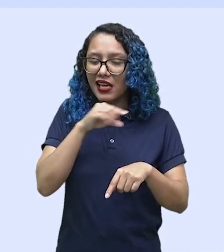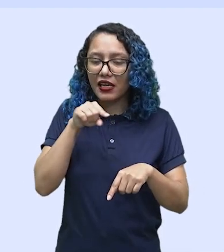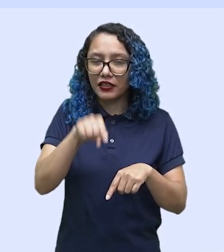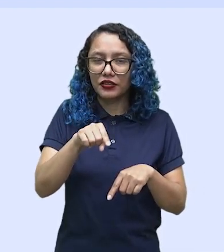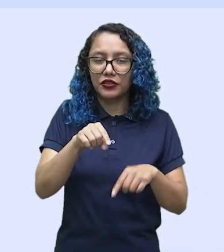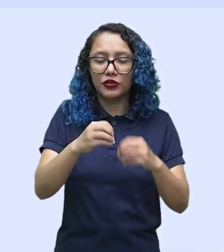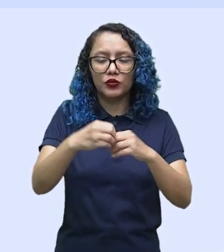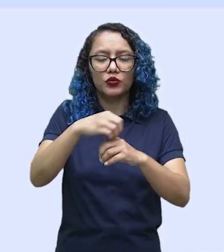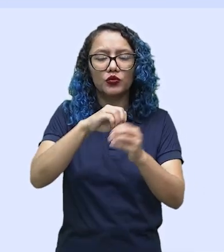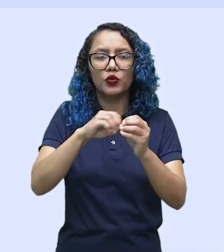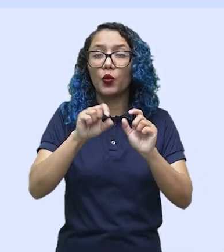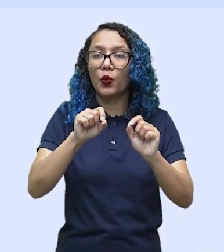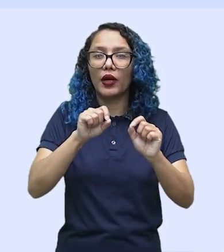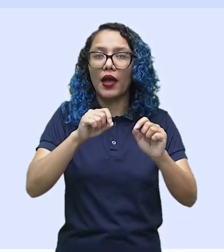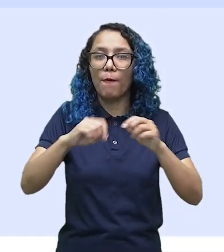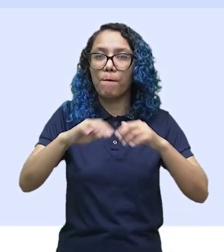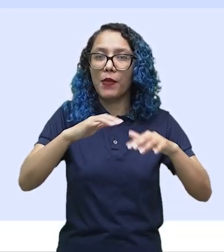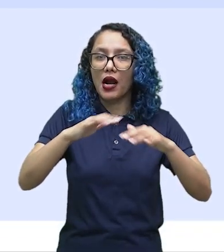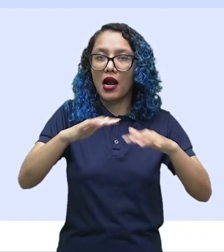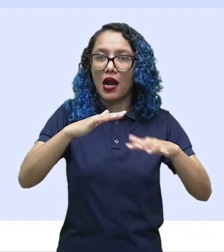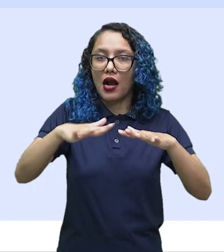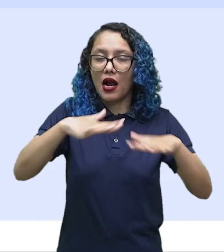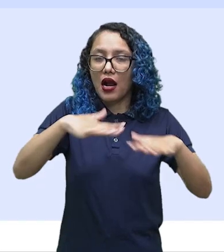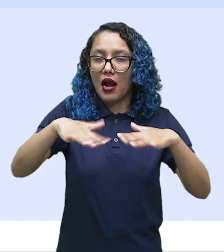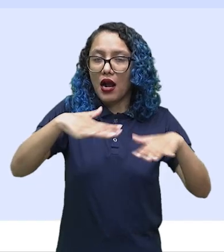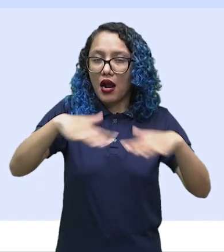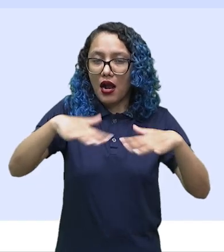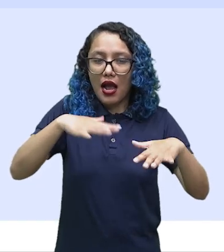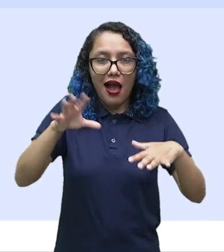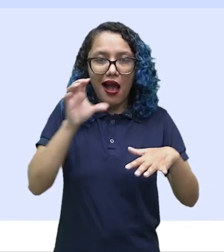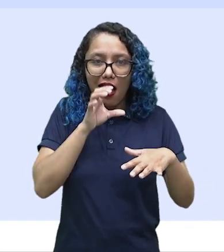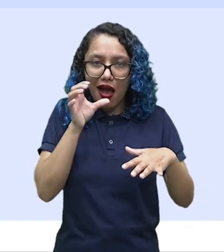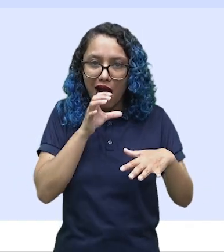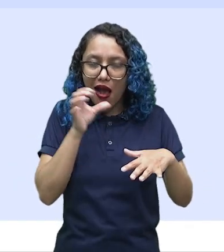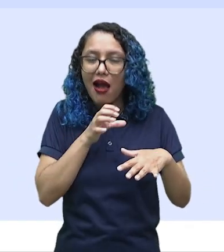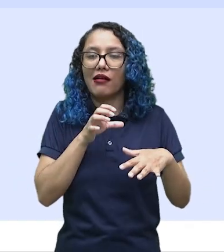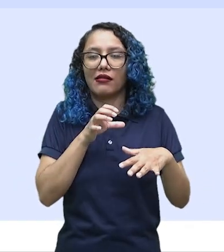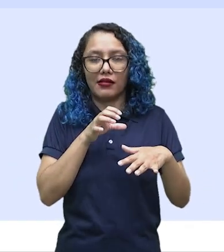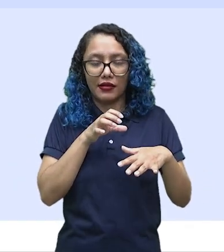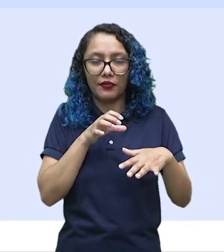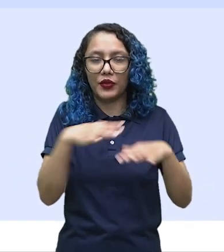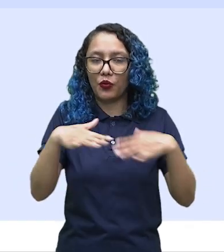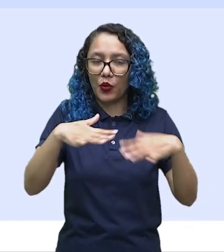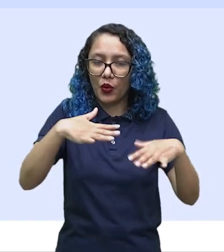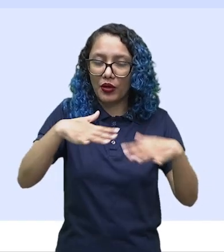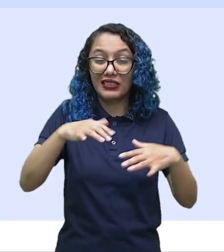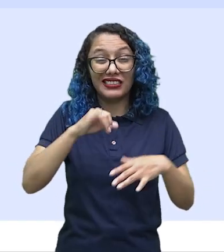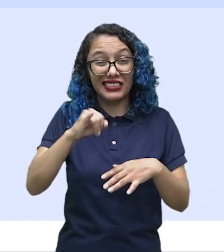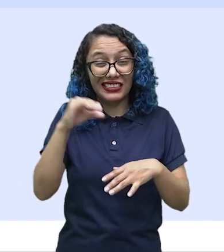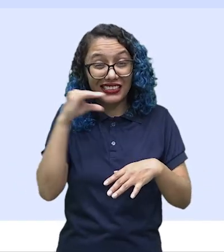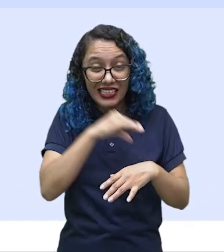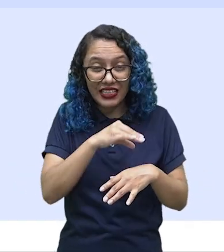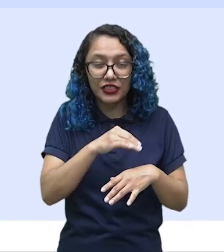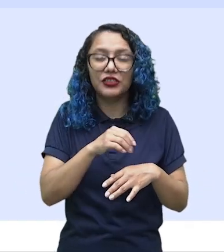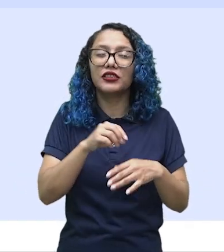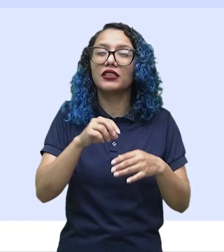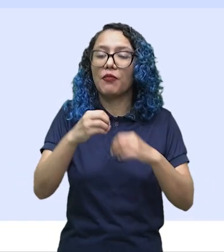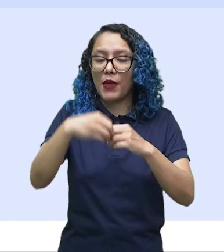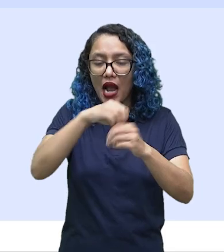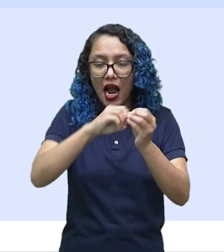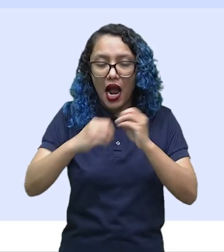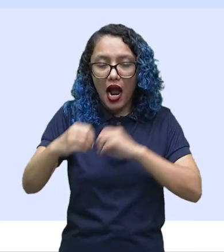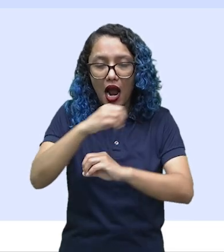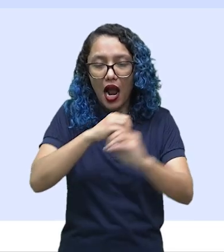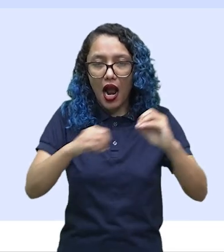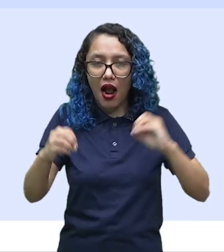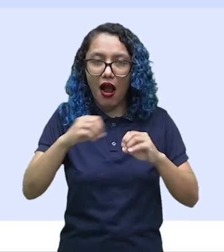essas moléculas? Elas vão ficar mais agitadas, né? Então, um corpo aquecido, mais agitadas ficam